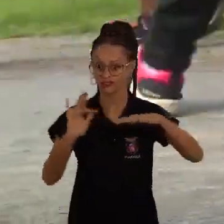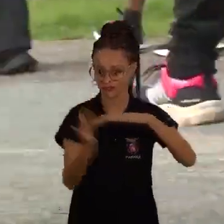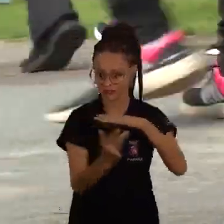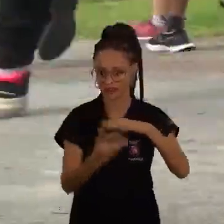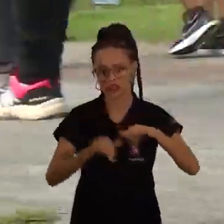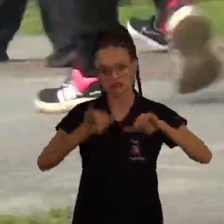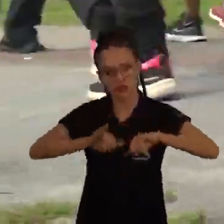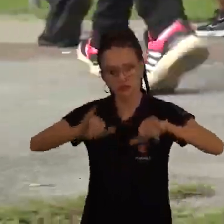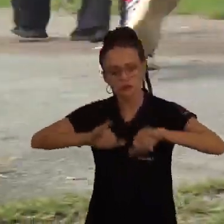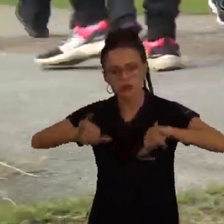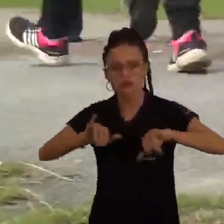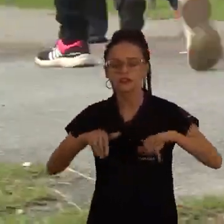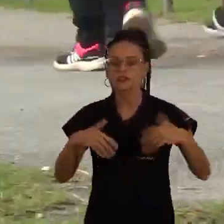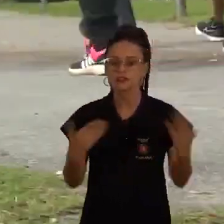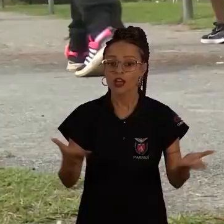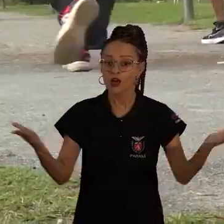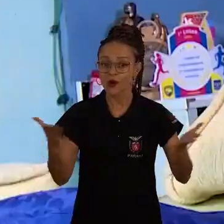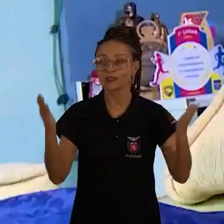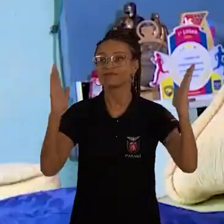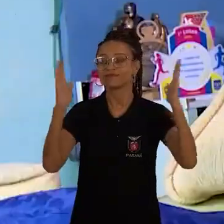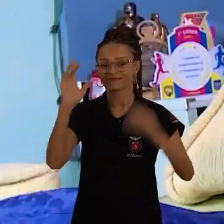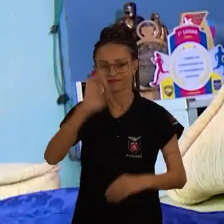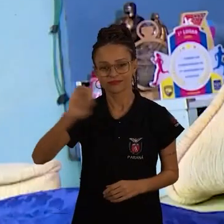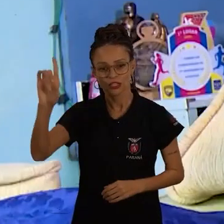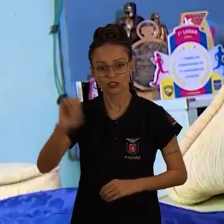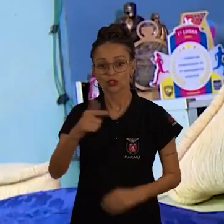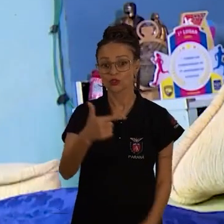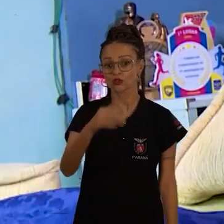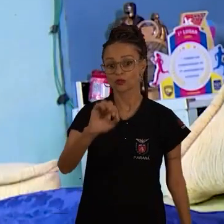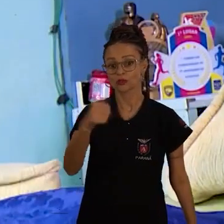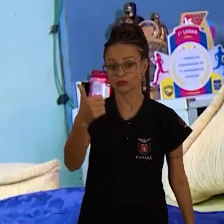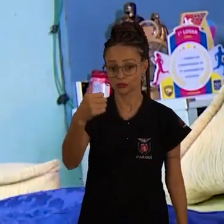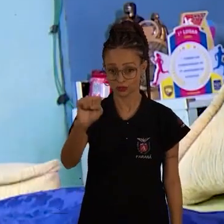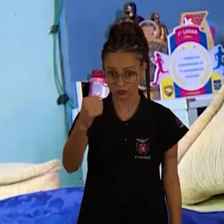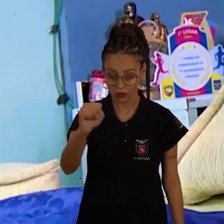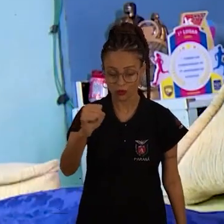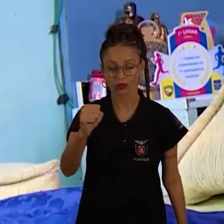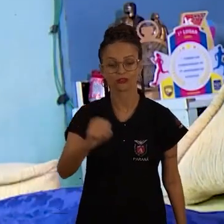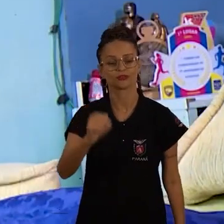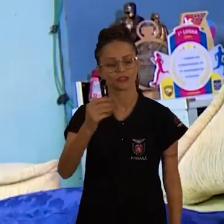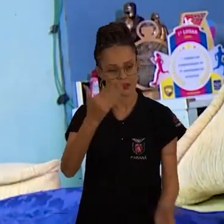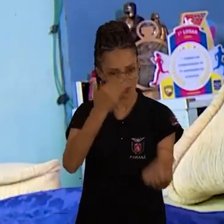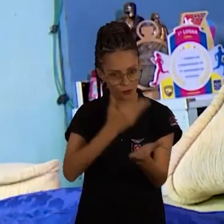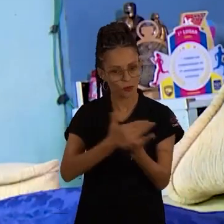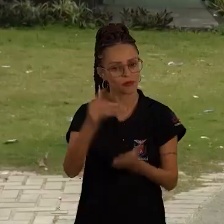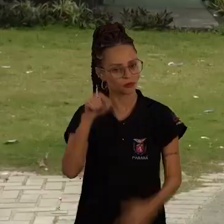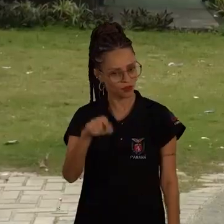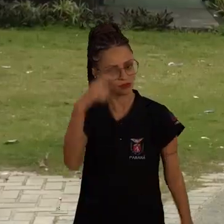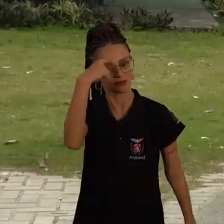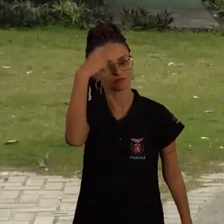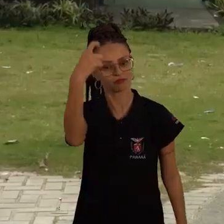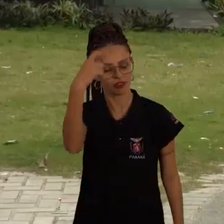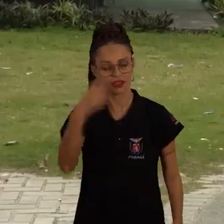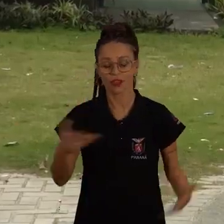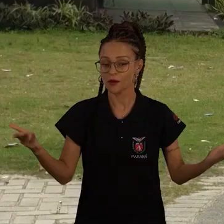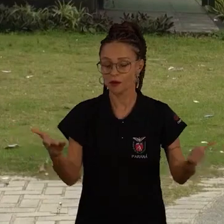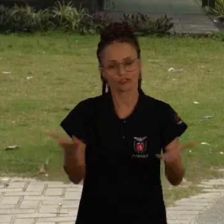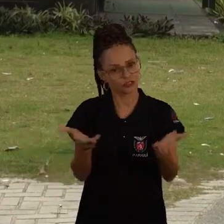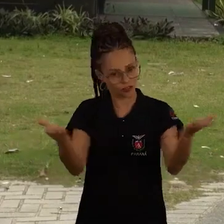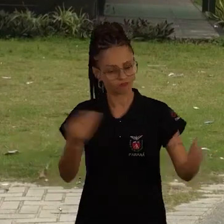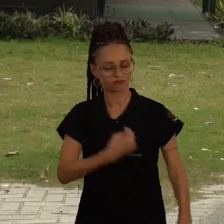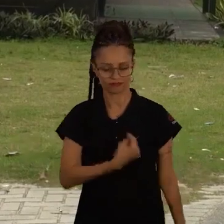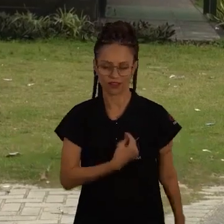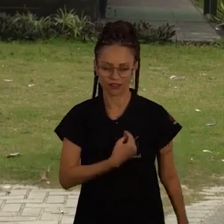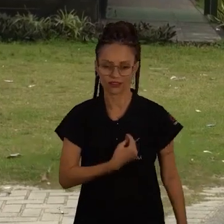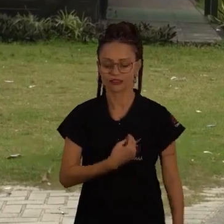social. E hoje, graças a Deus, foi em 2018 que a gente começou com essa ideia. E hoje tá aí,